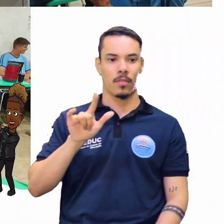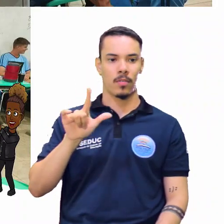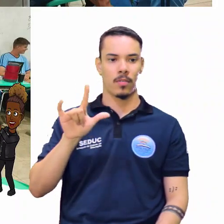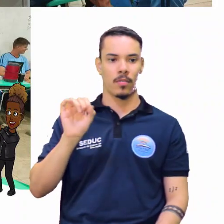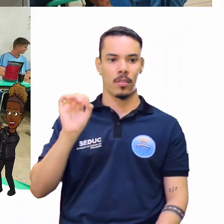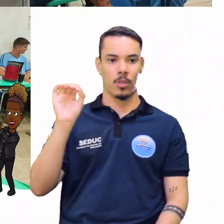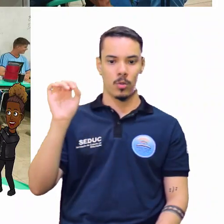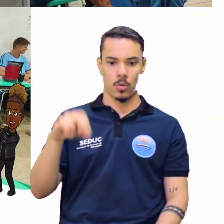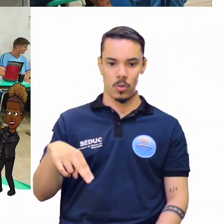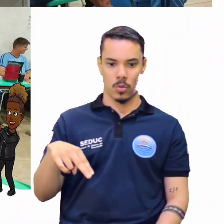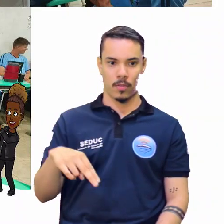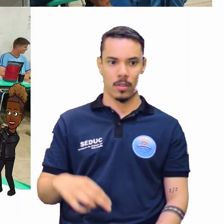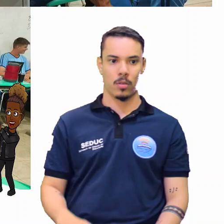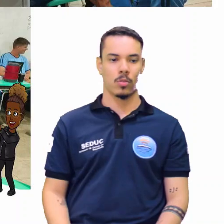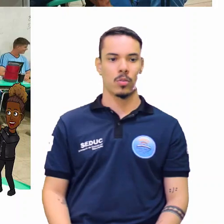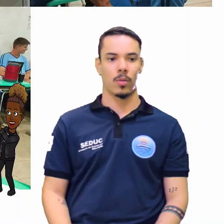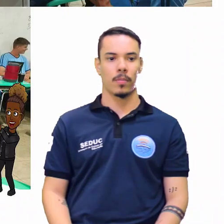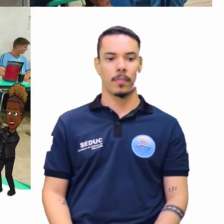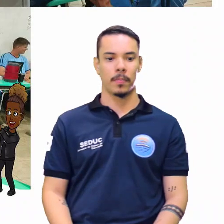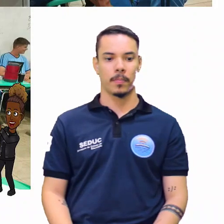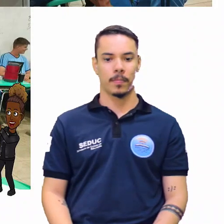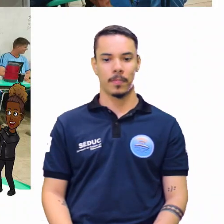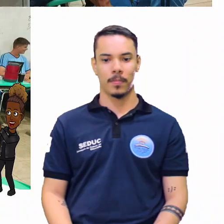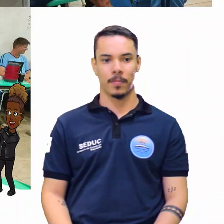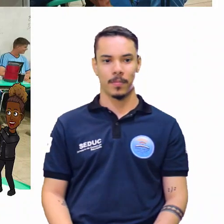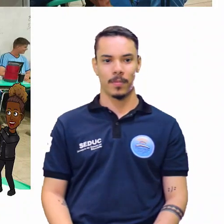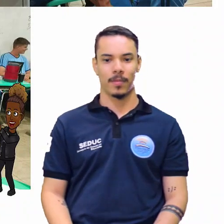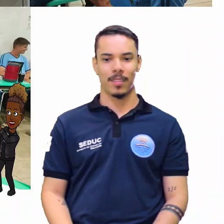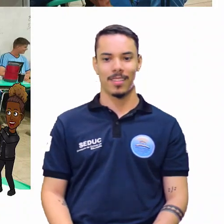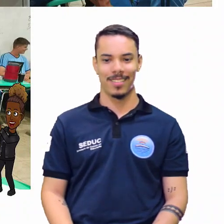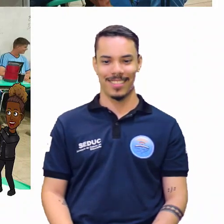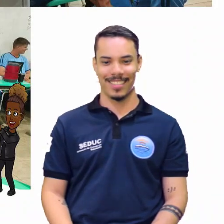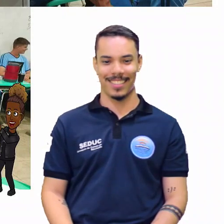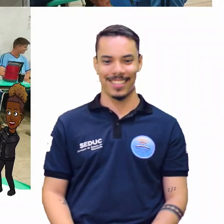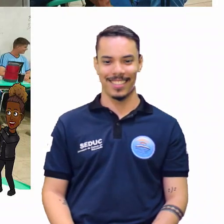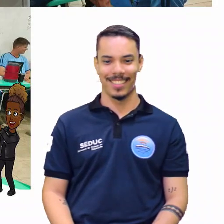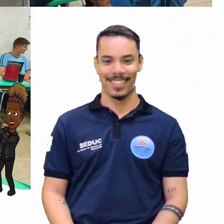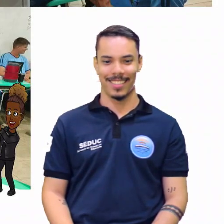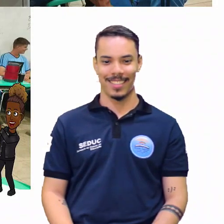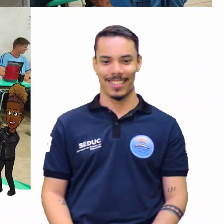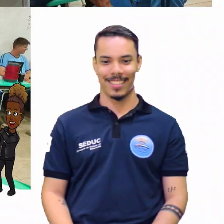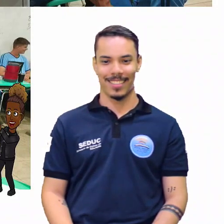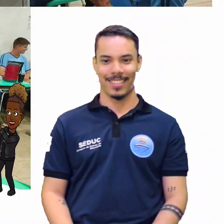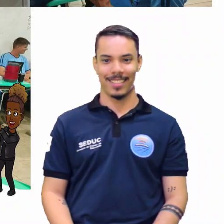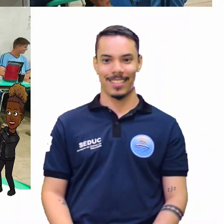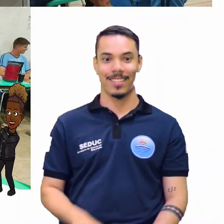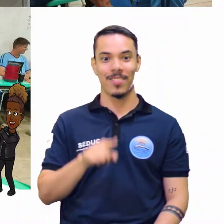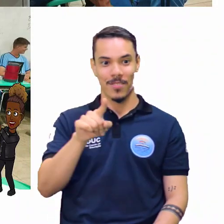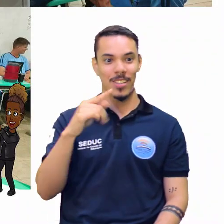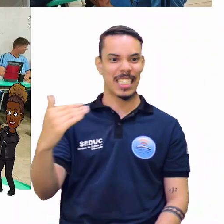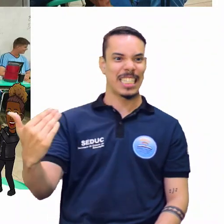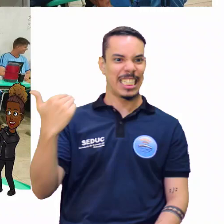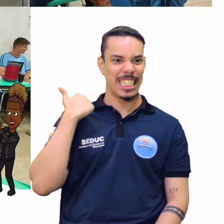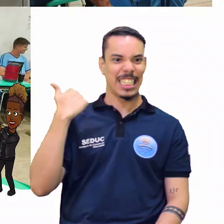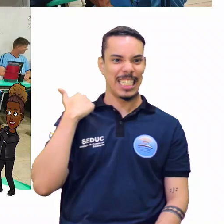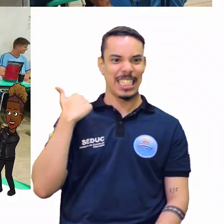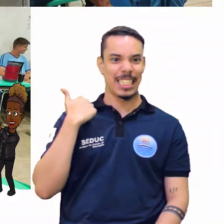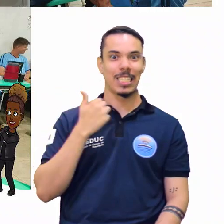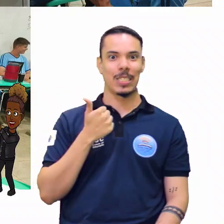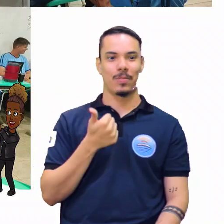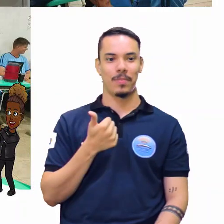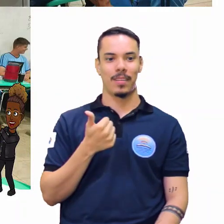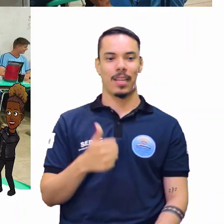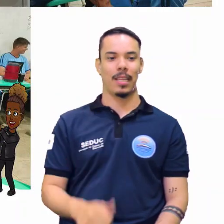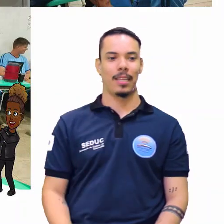cai Olha só isso tô arrasando na pronúncia do seu nome desde aquela chamada que você me deu tudo bem